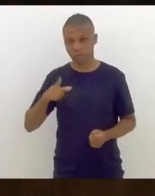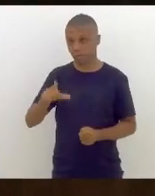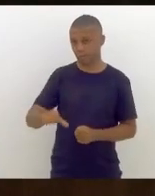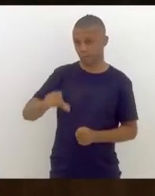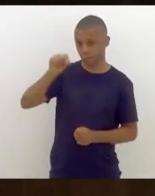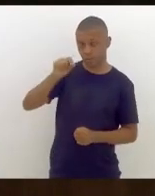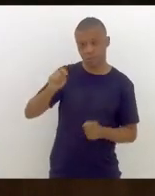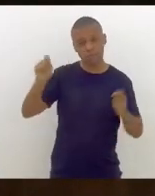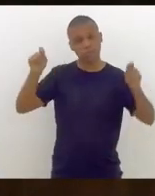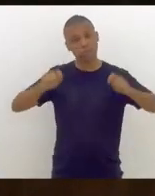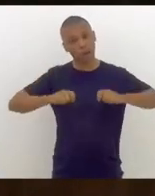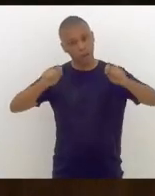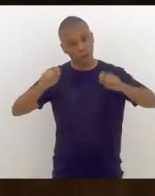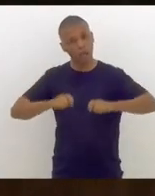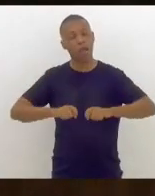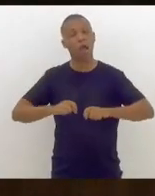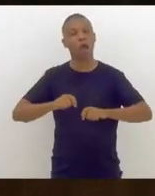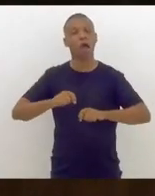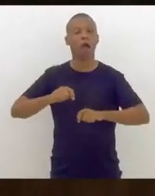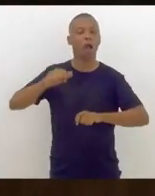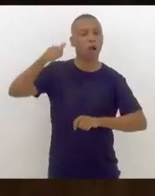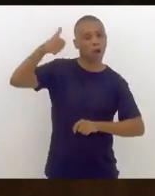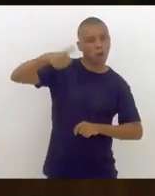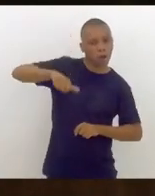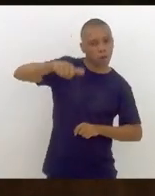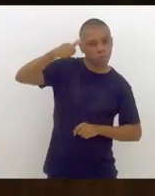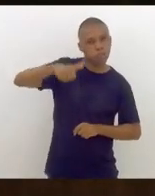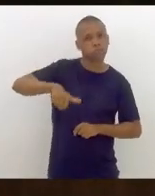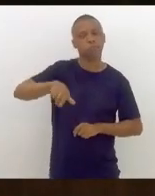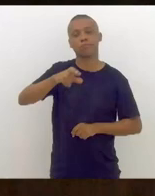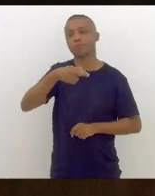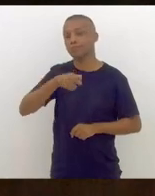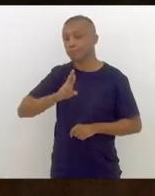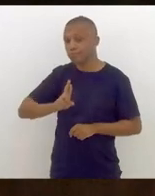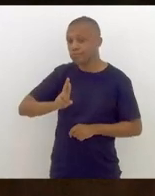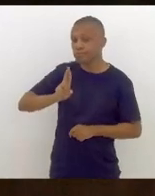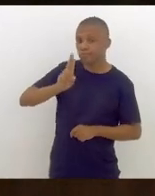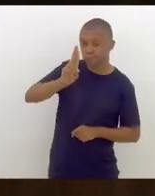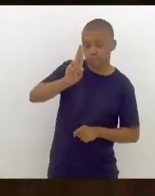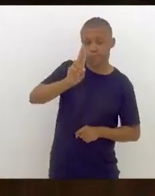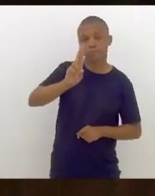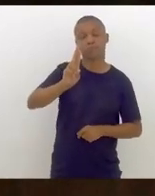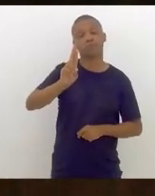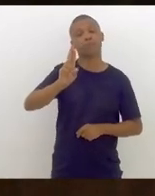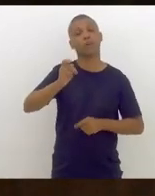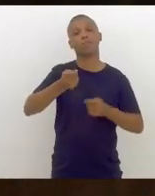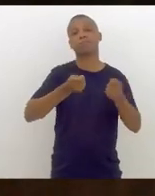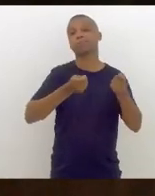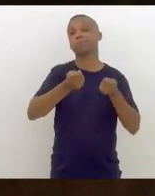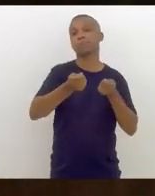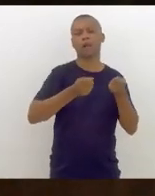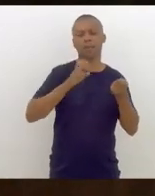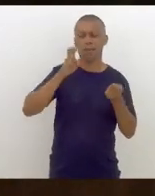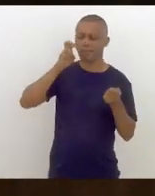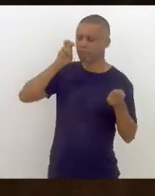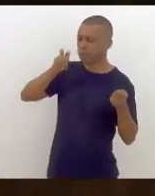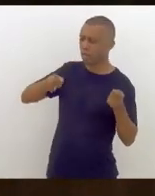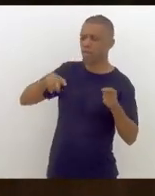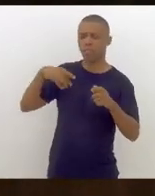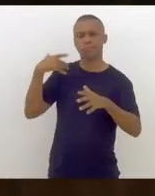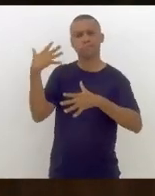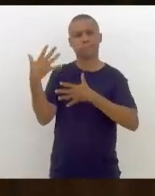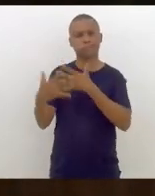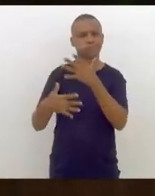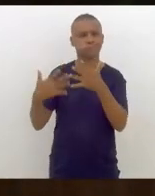condições de sentar e dirigir o nosso país e não ver essa balburdia né